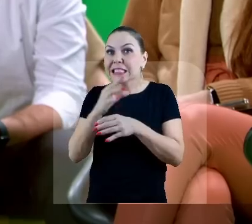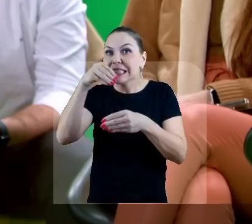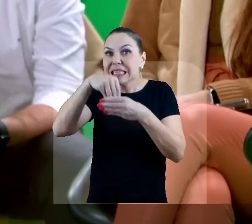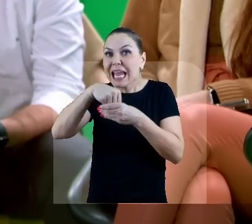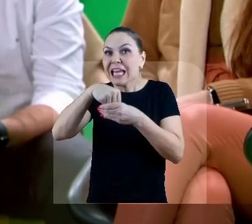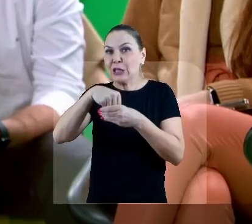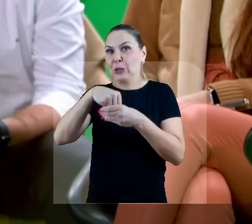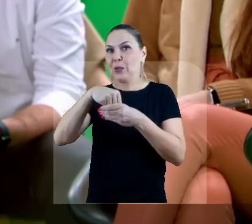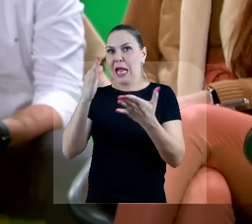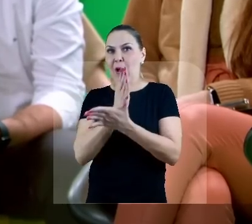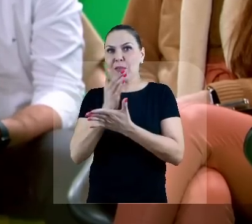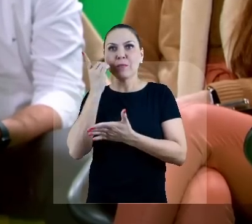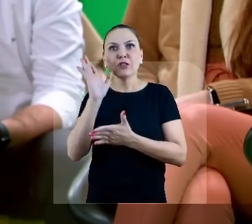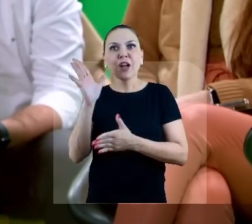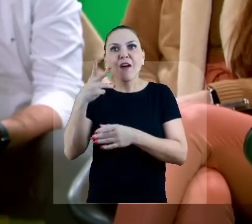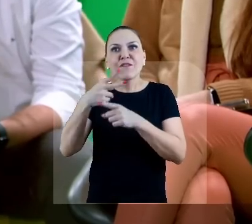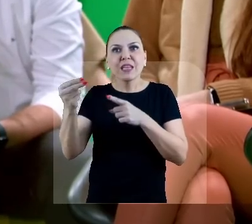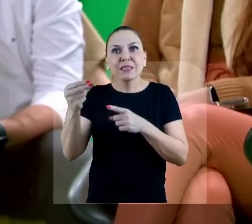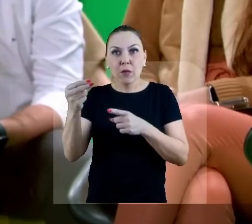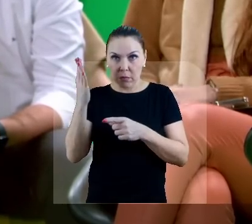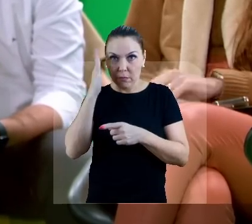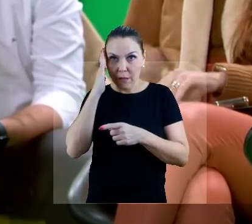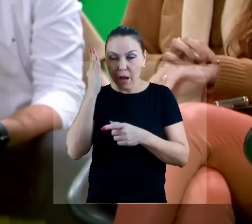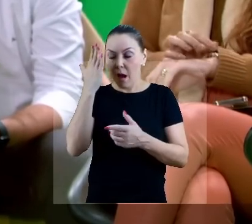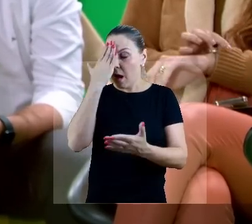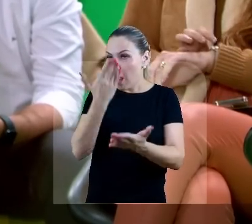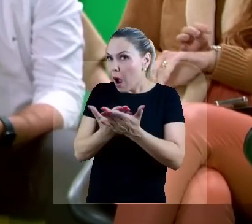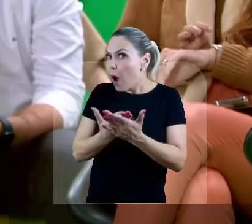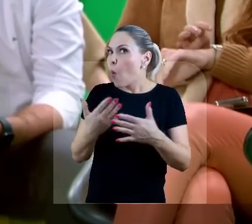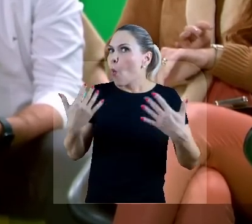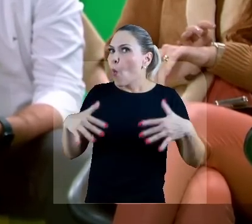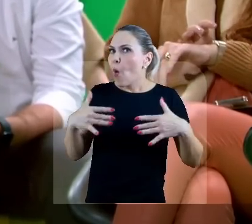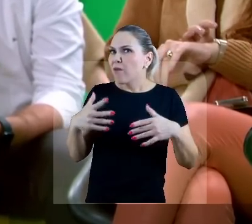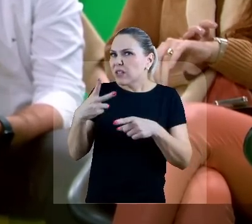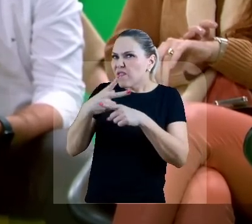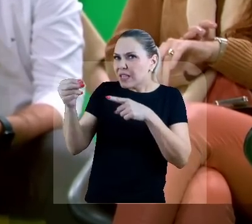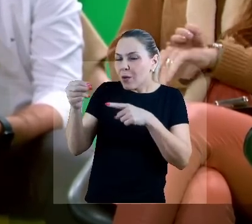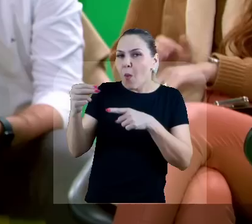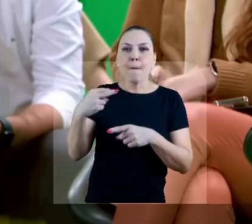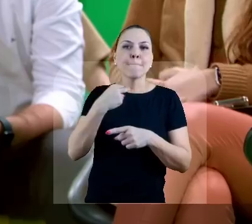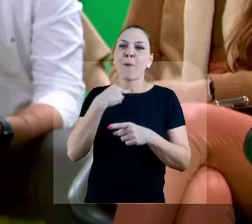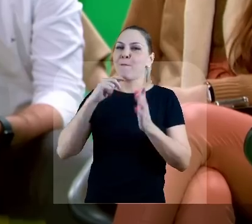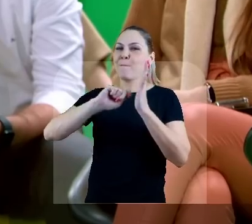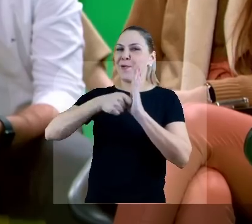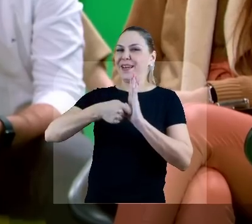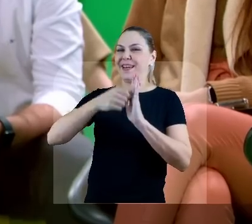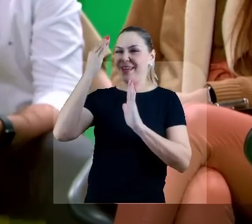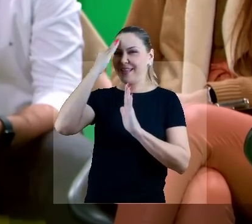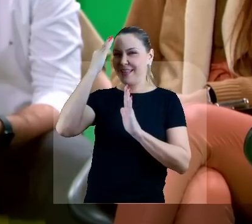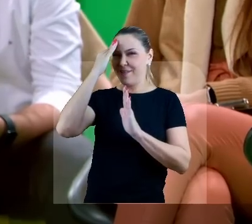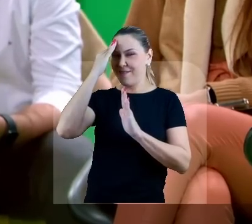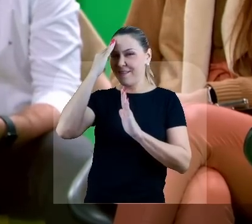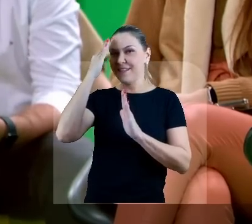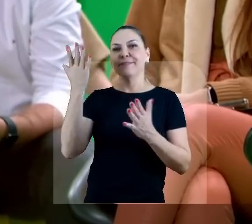Altineu, de deputados que já estavam eleitos. Eleitos, você não pode bloquear mais. E eu quero